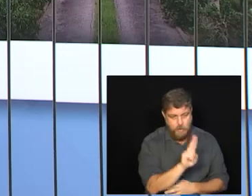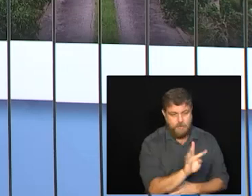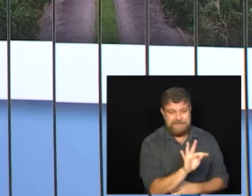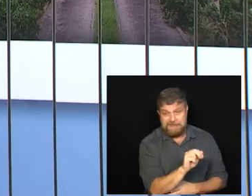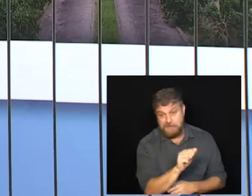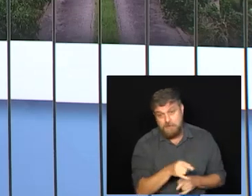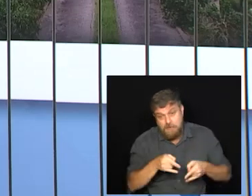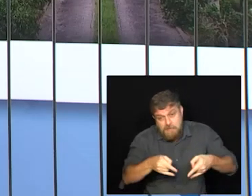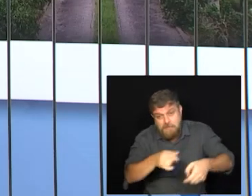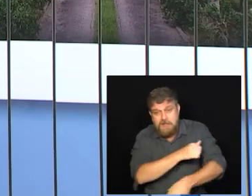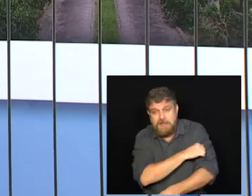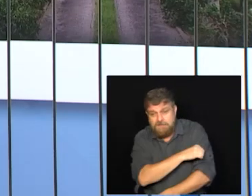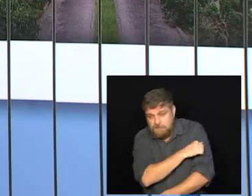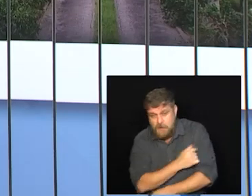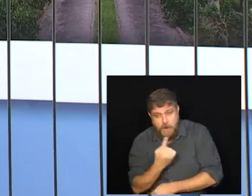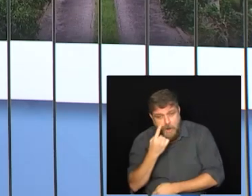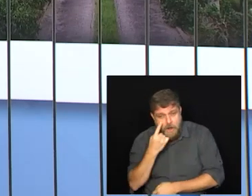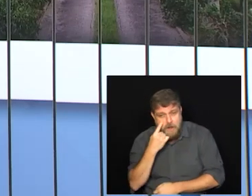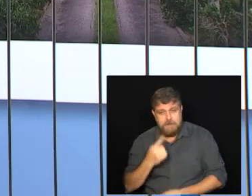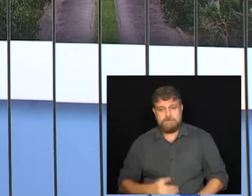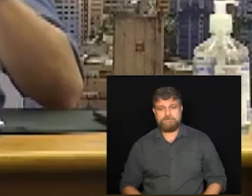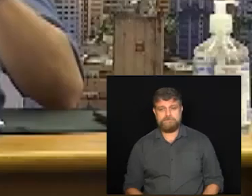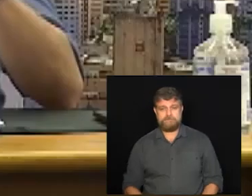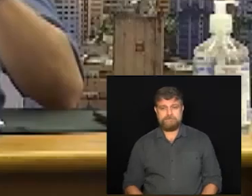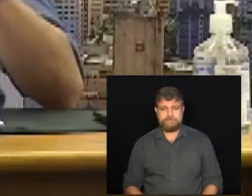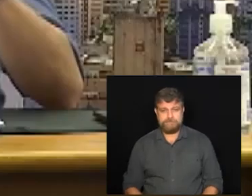na enfermaria. Acompanhe.